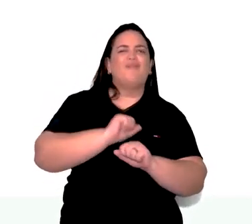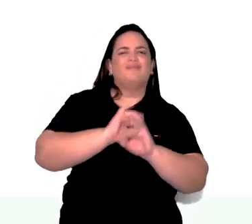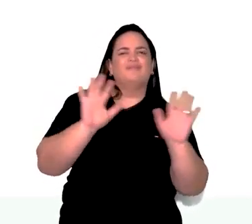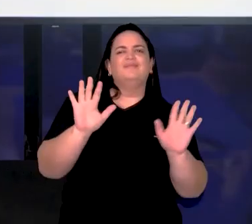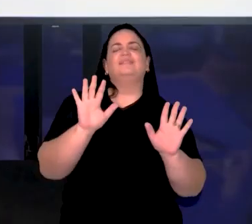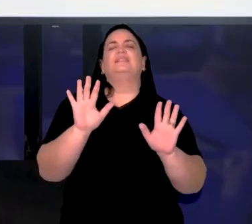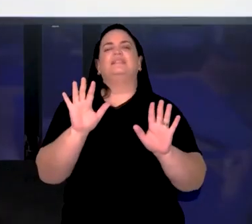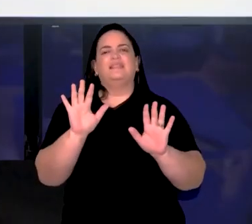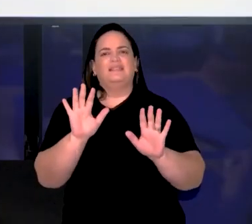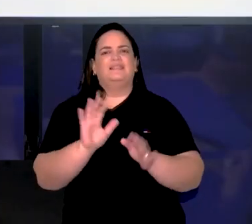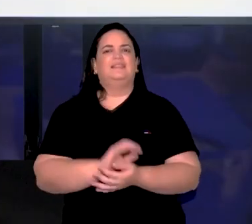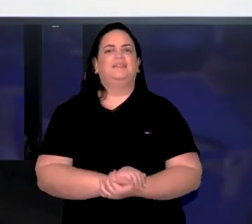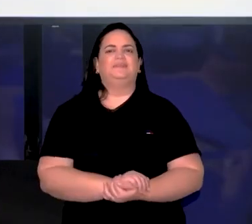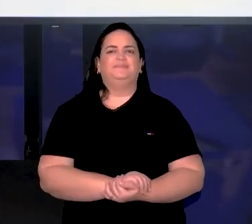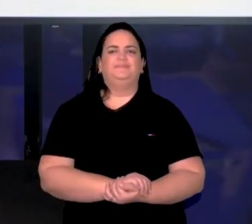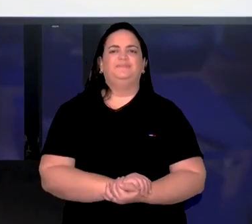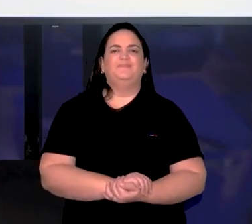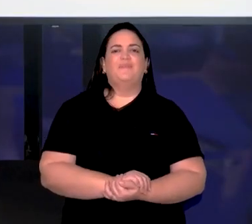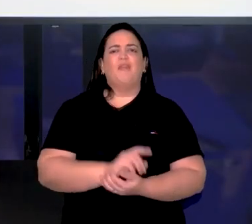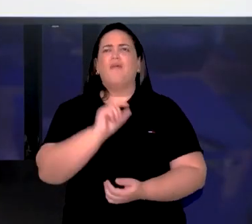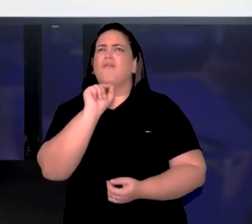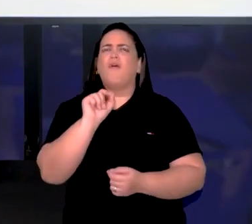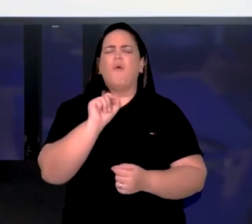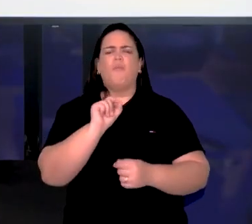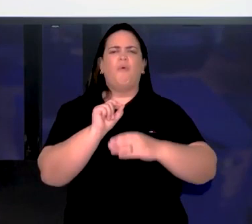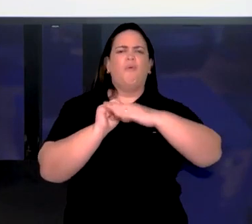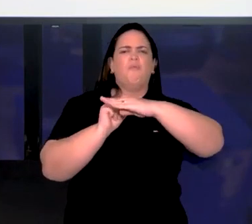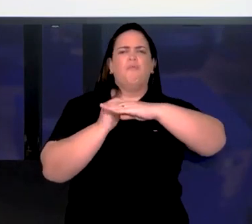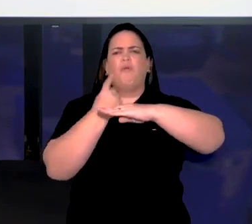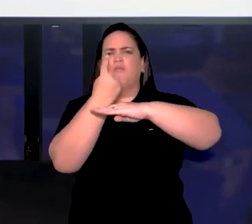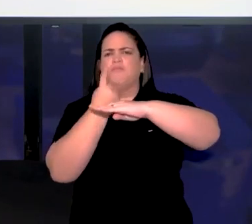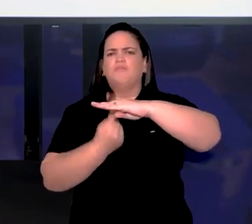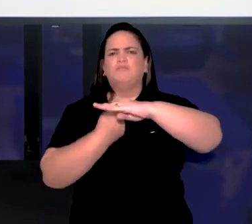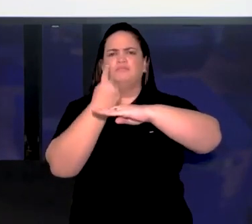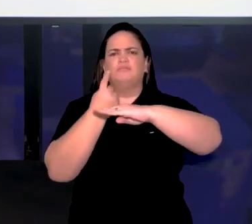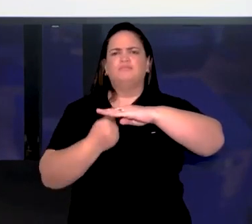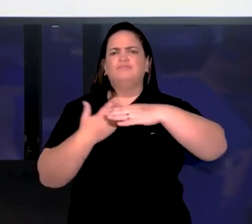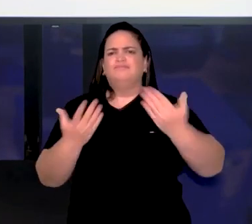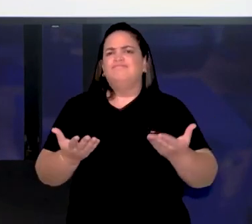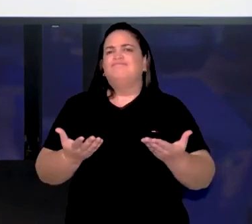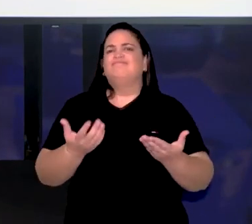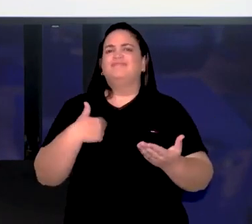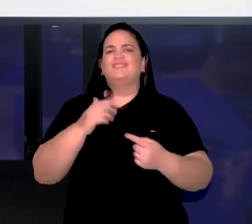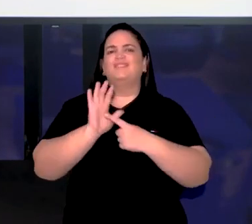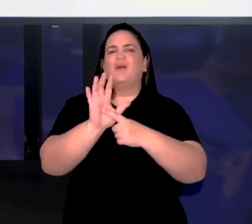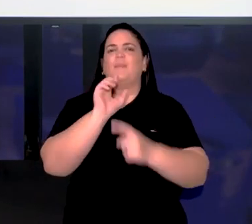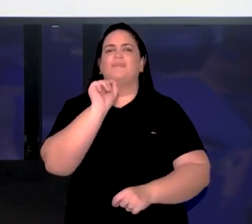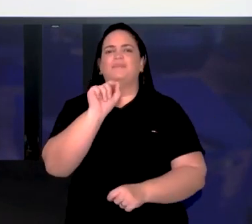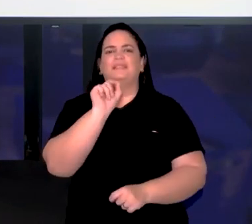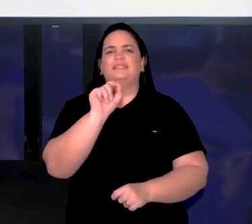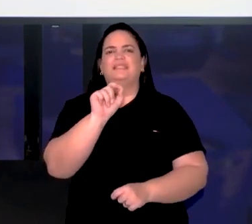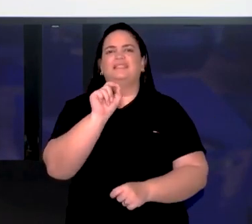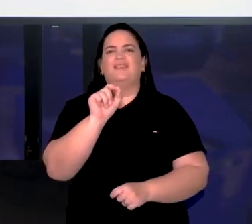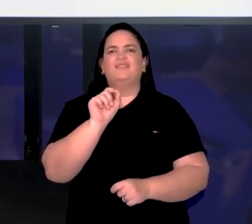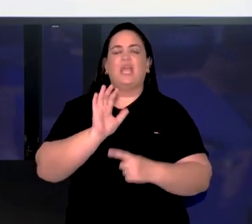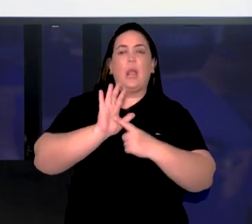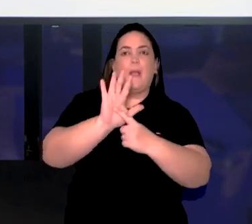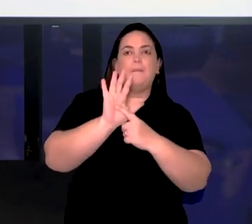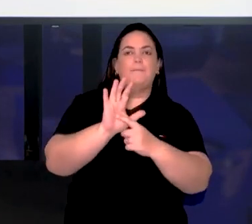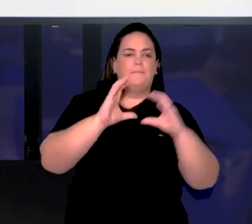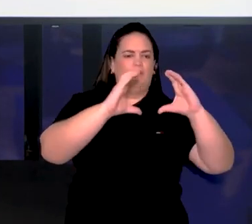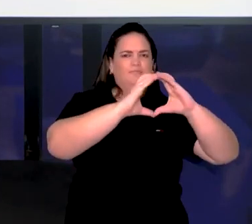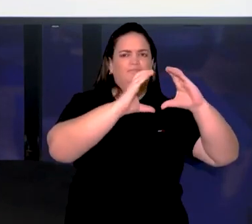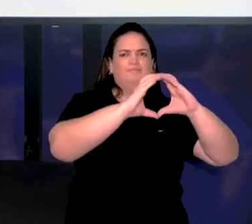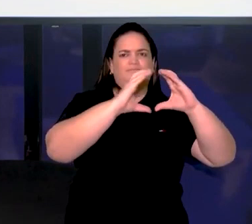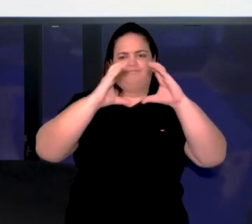essa noção do que é uma fração, eu volto aqui. Eu vou voltar aqui para esses números, esses